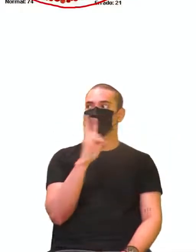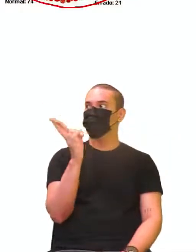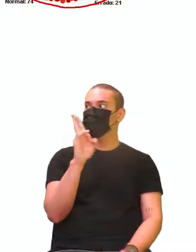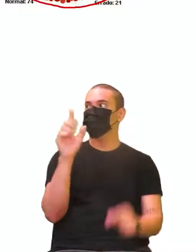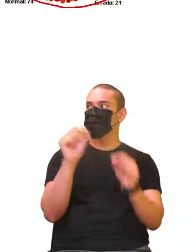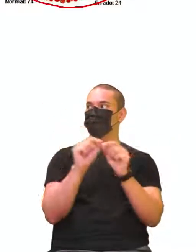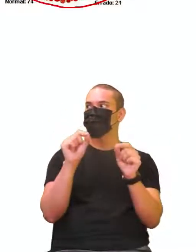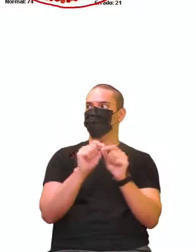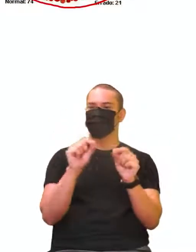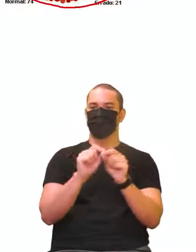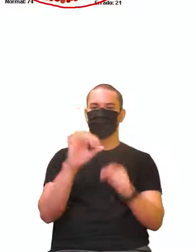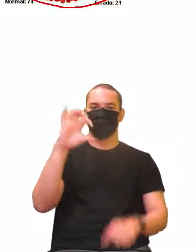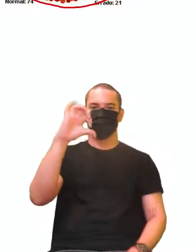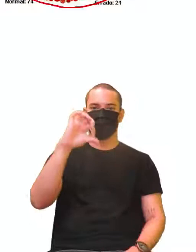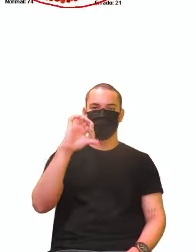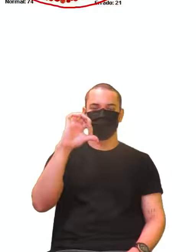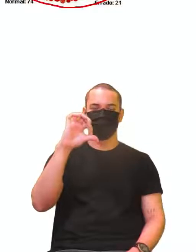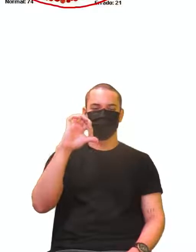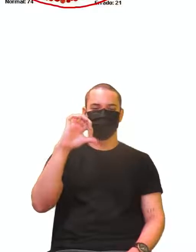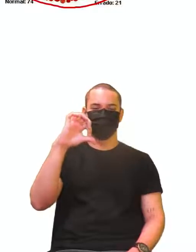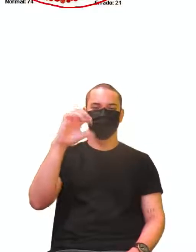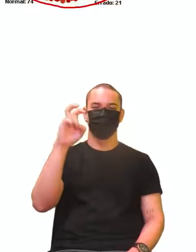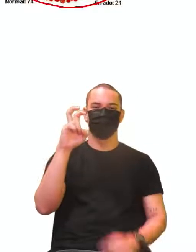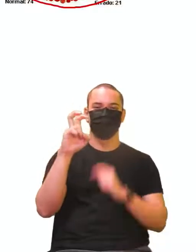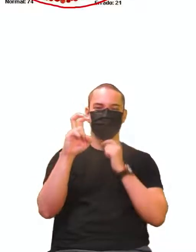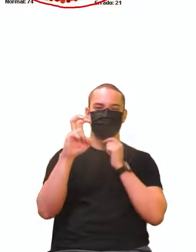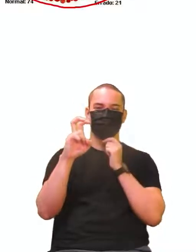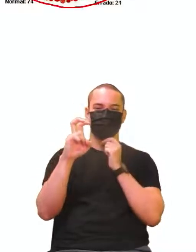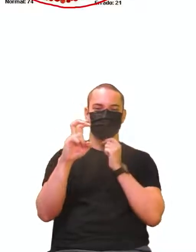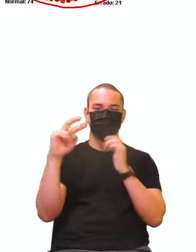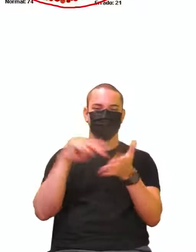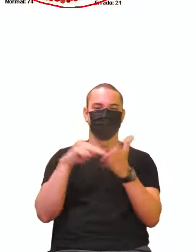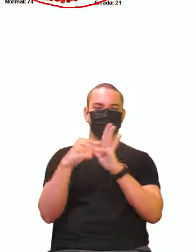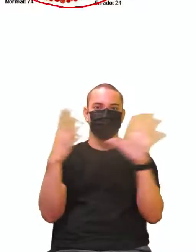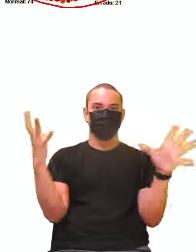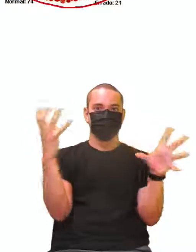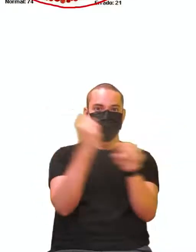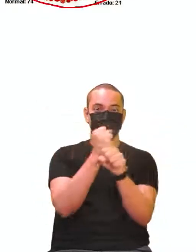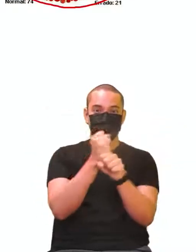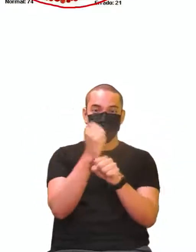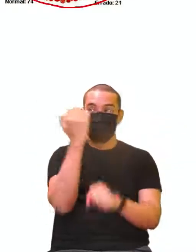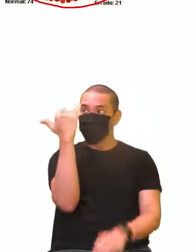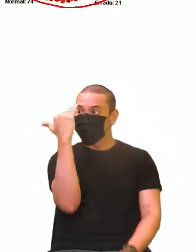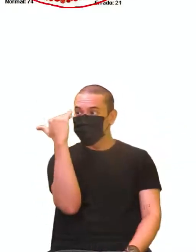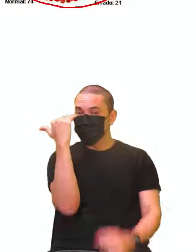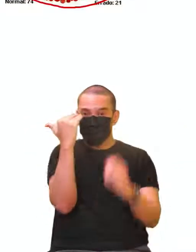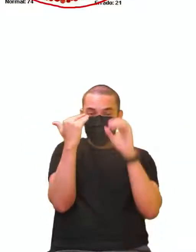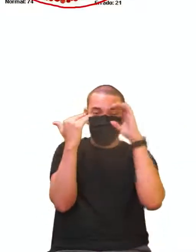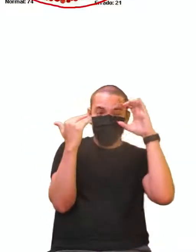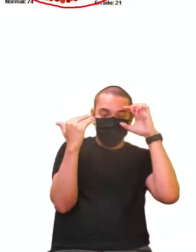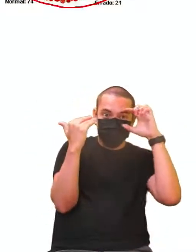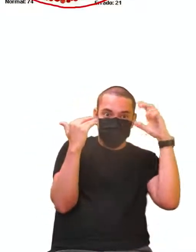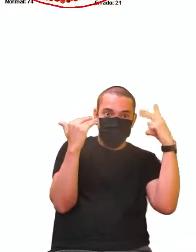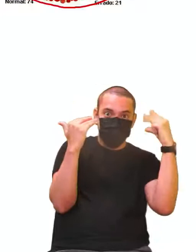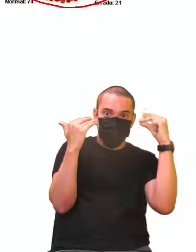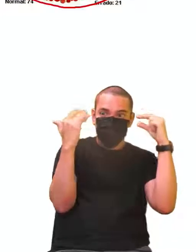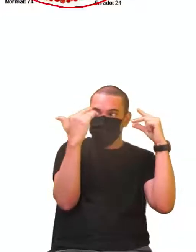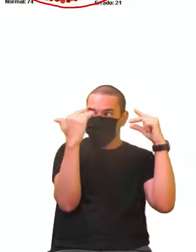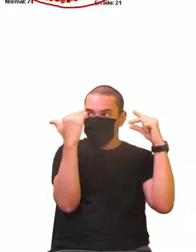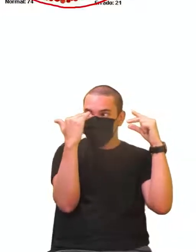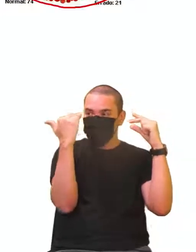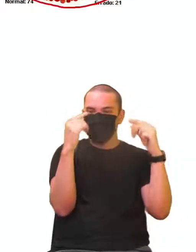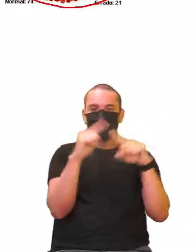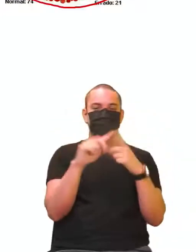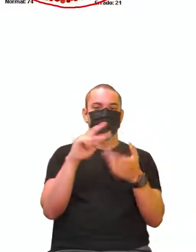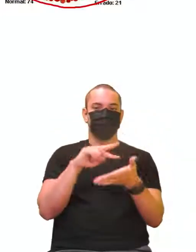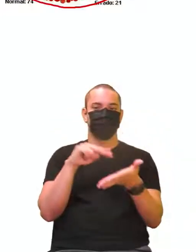95 é a soma dos dois, é um olho, é outro. Ai, botou, prof. Mas é isso, pessoal, o daltonismo é